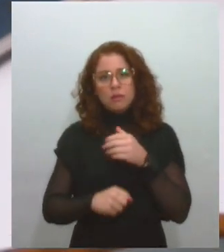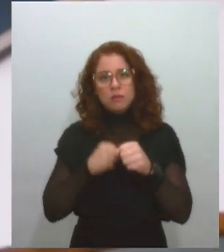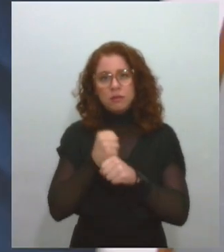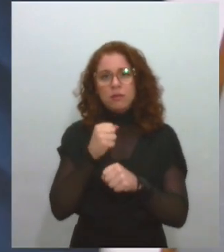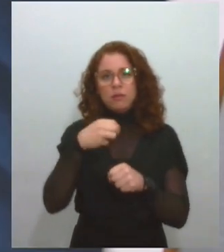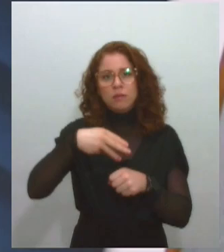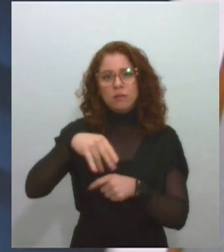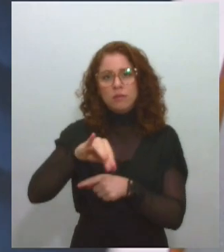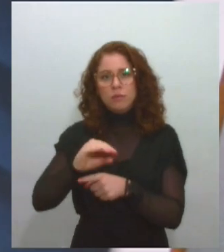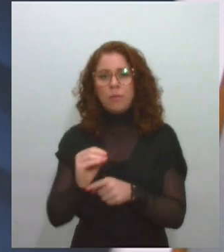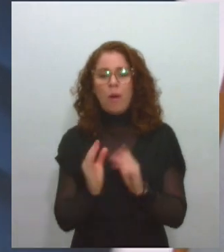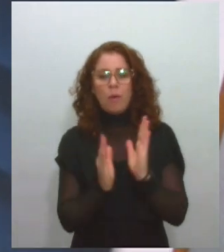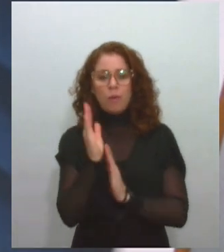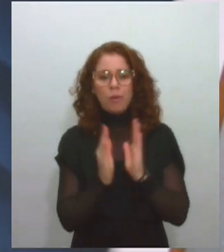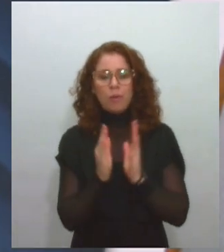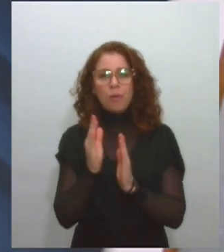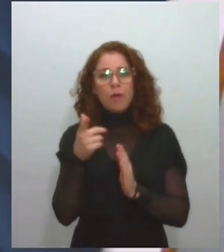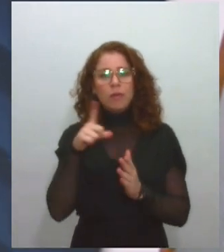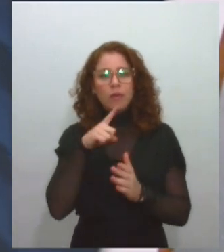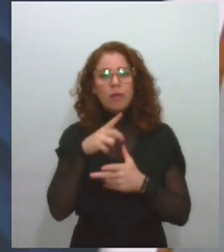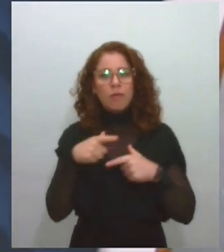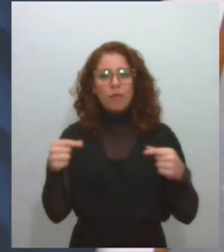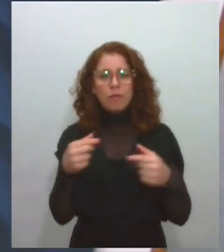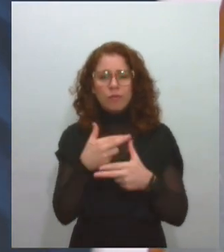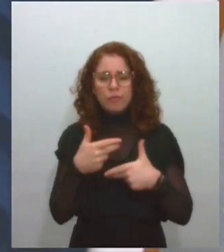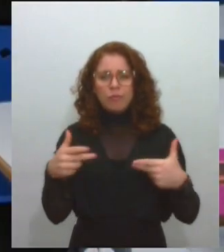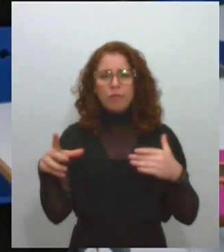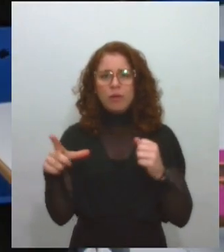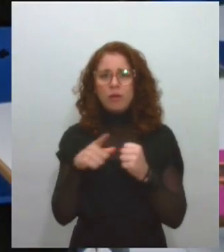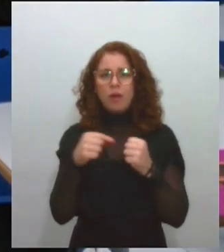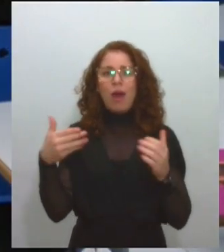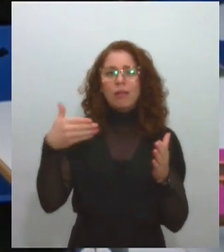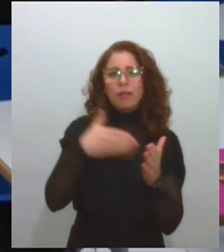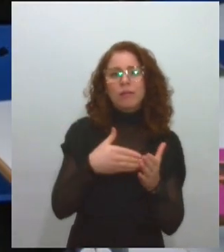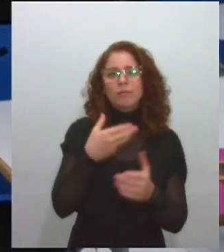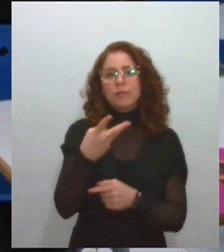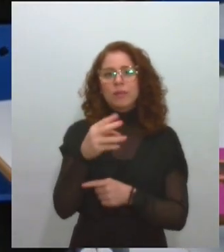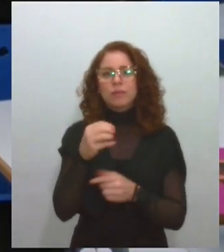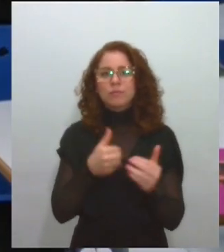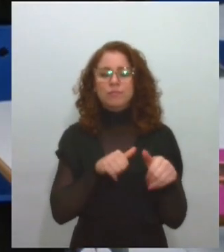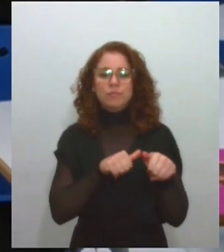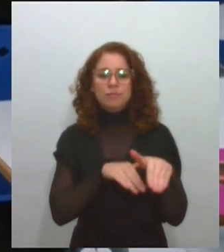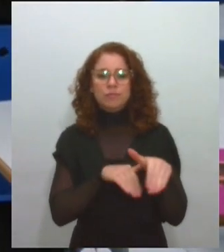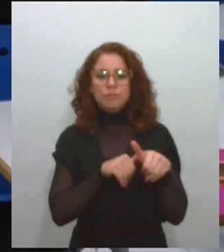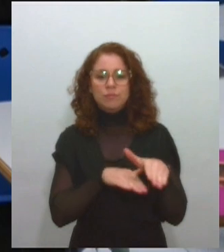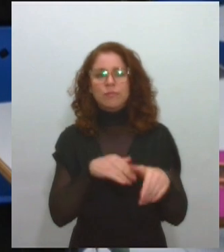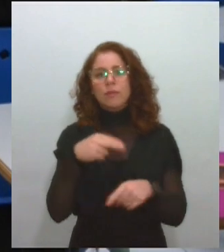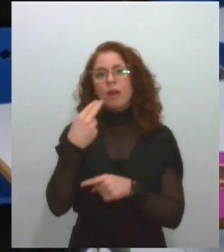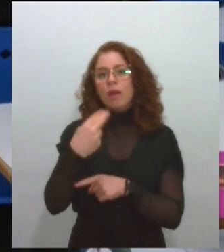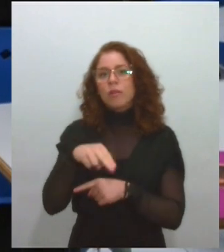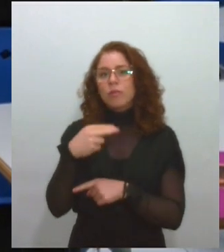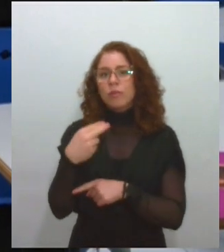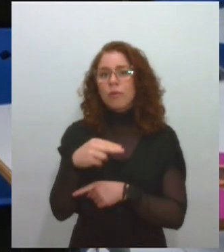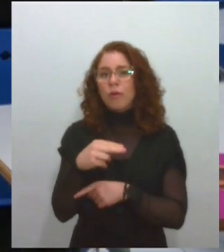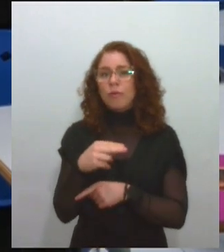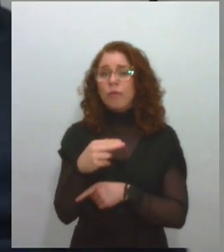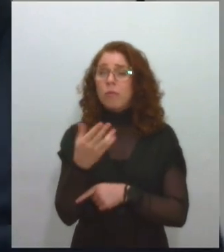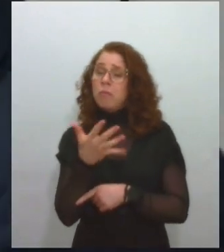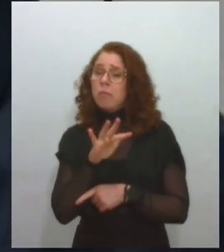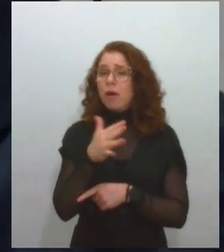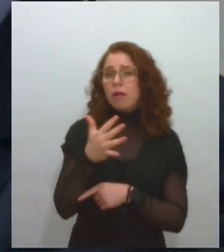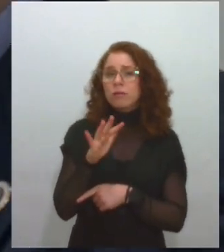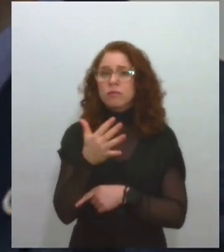submissão de artigos foi prorrogado até o dia 30 de setembro. O mês de novembro é a previsão para a publicação do novo